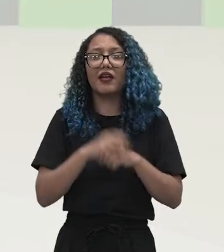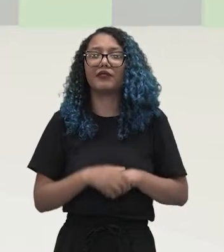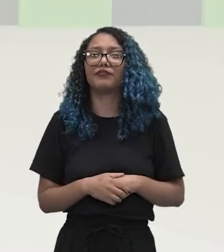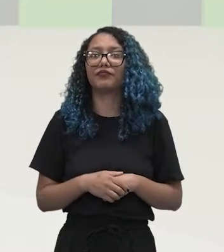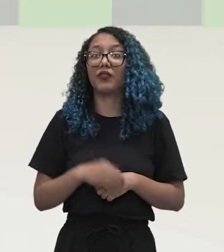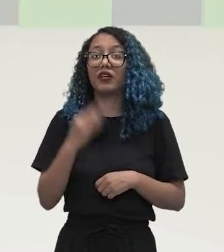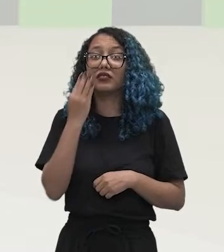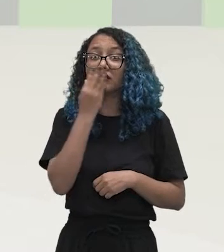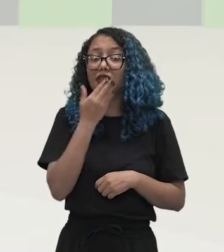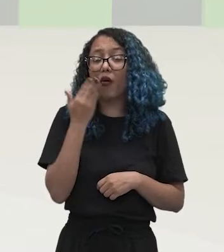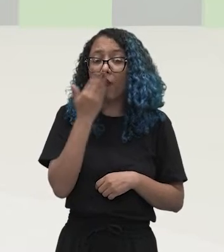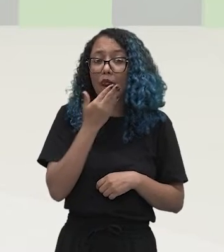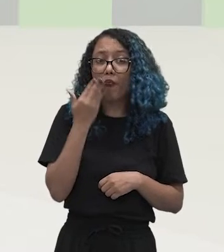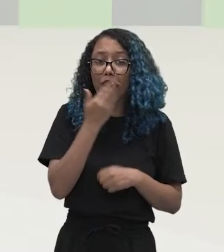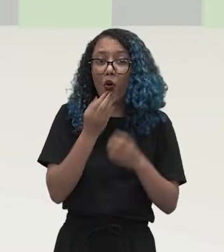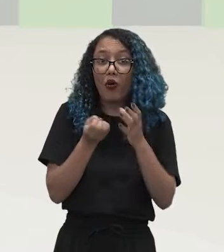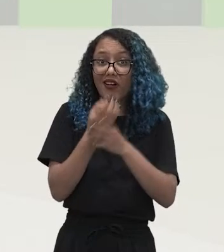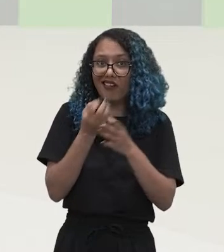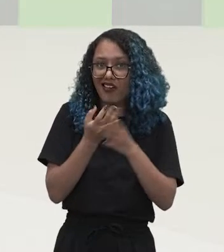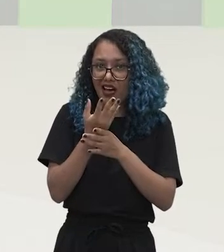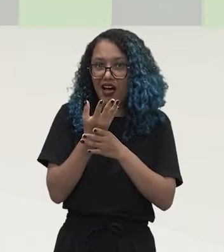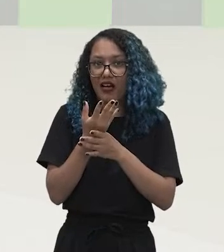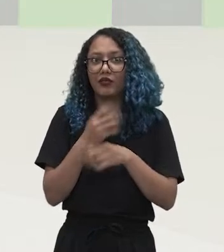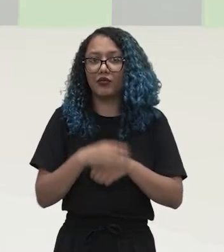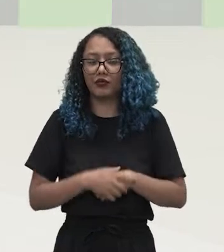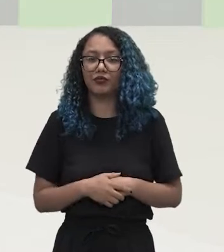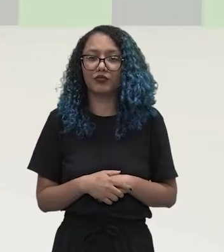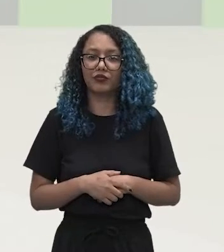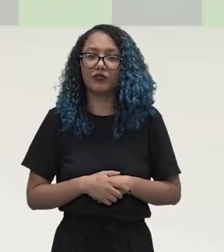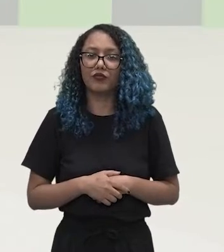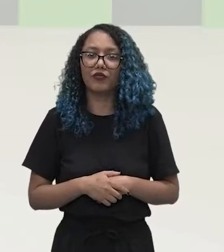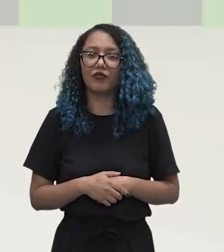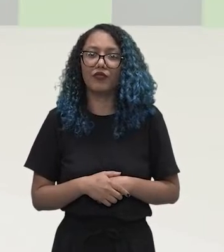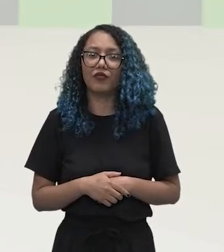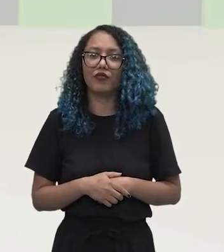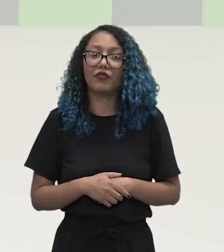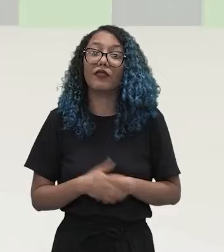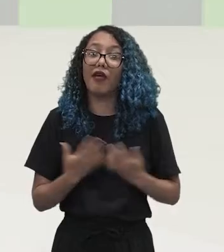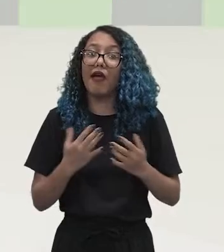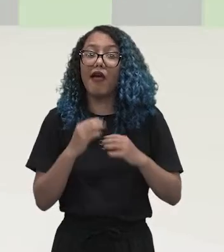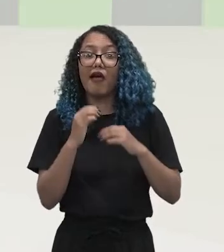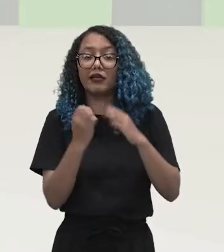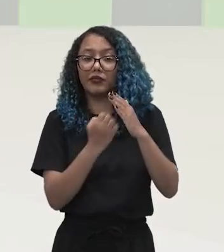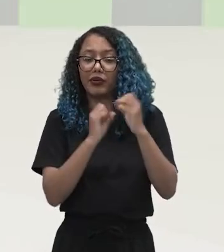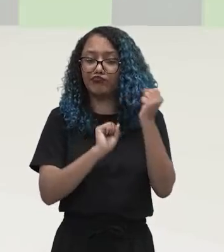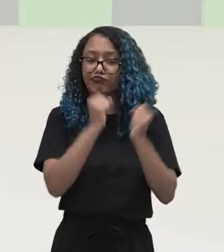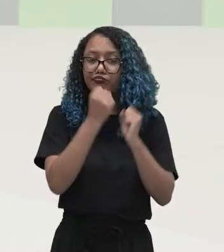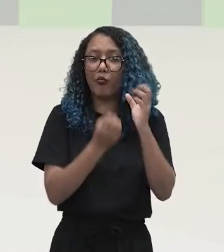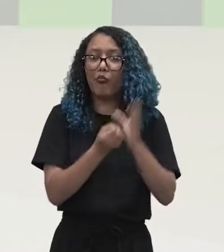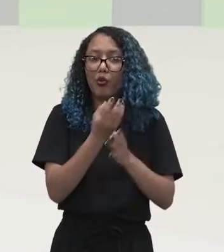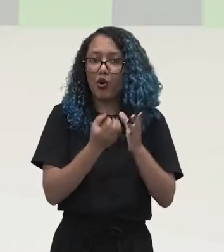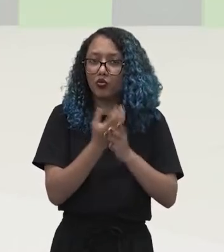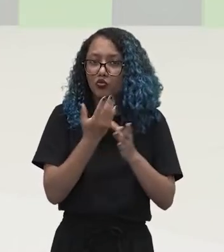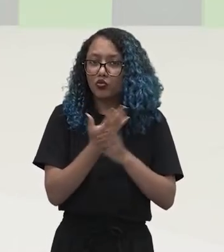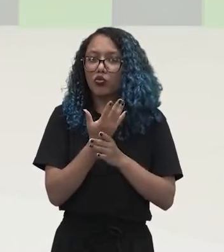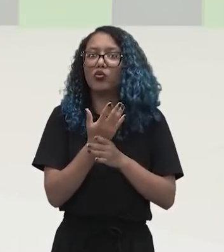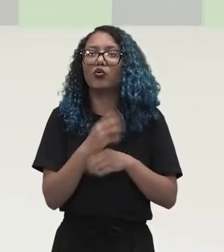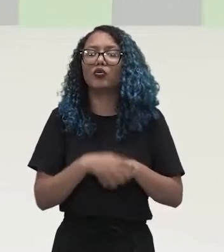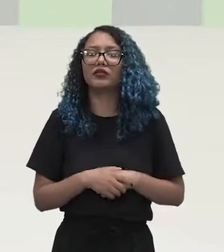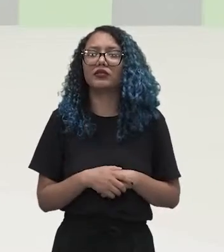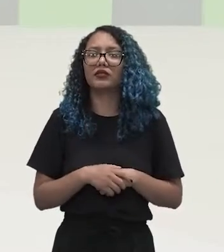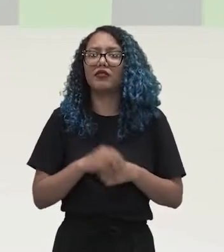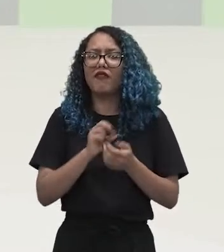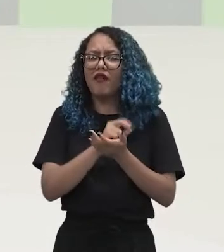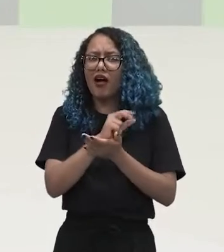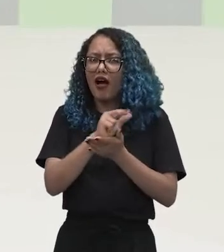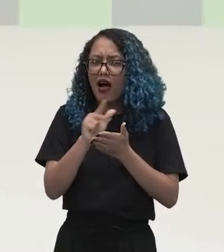Então, essas indústrias aqui, eles produzem compostos orgânicos sintéticos, ou seja, compostos